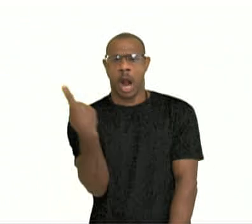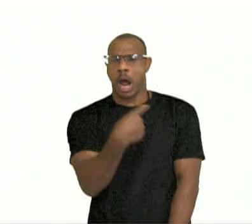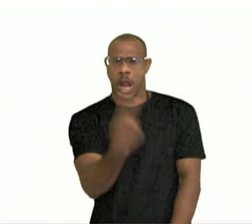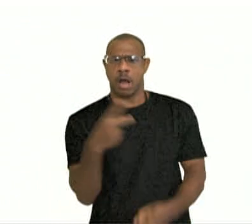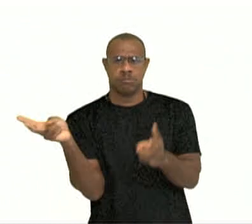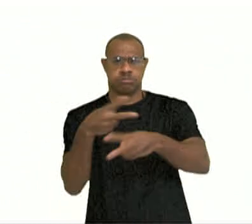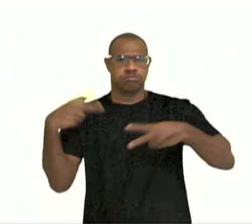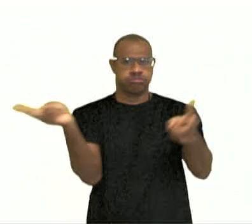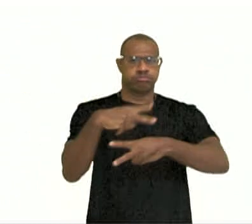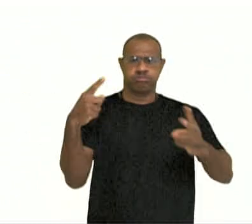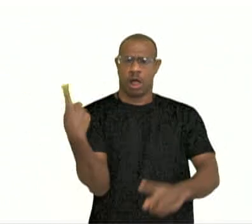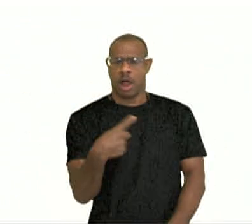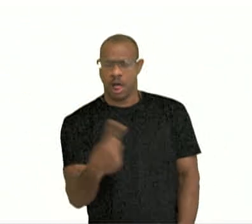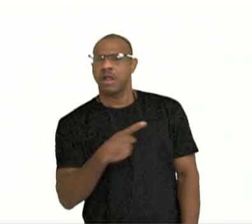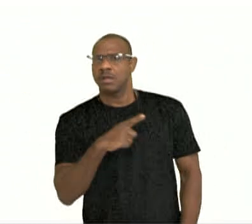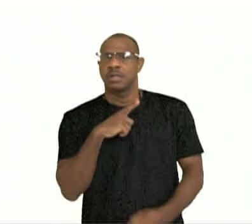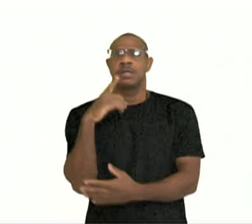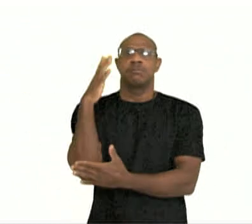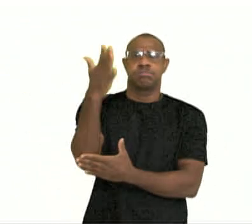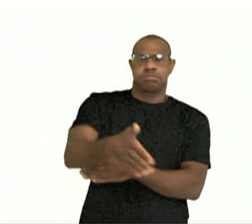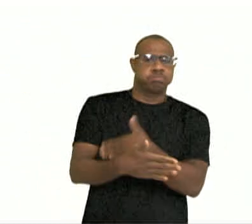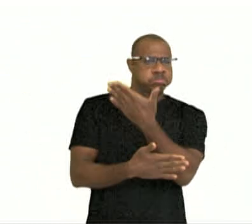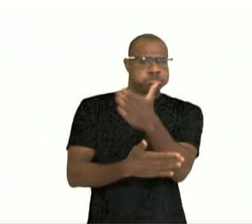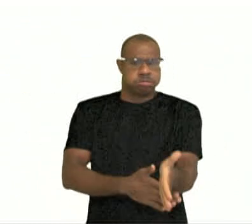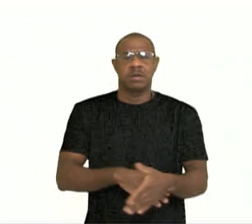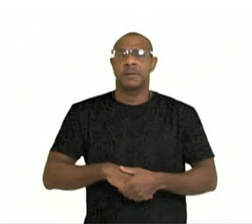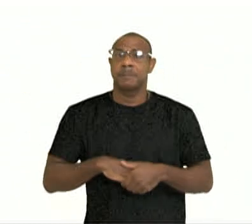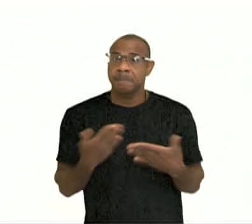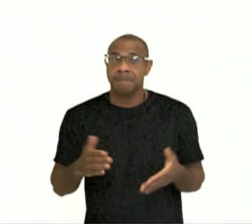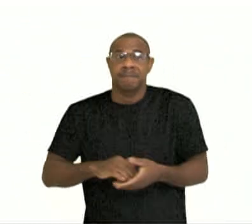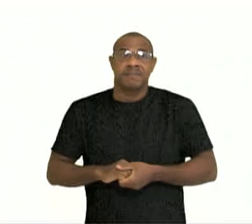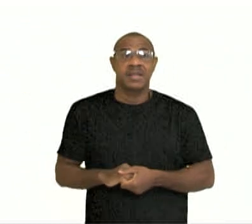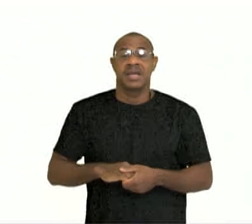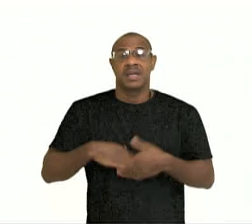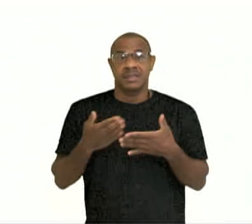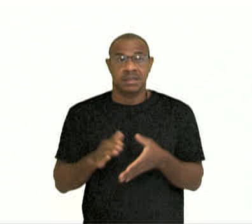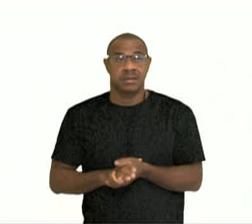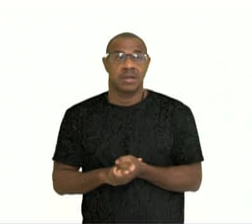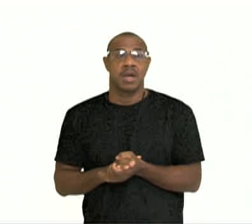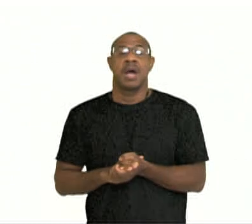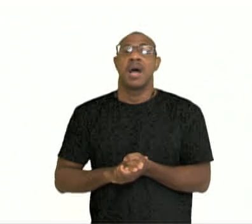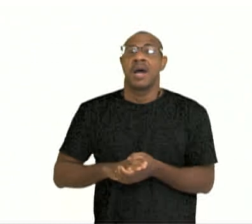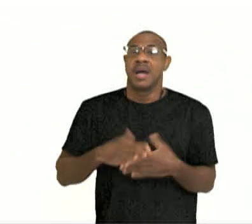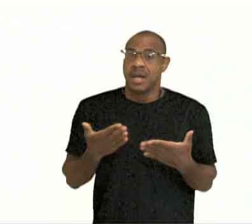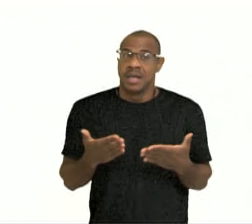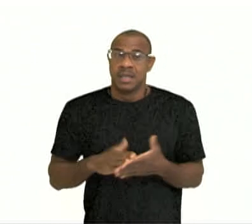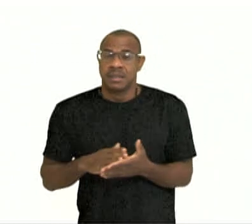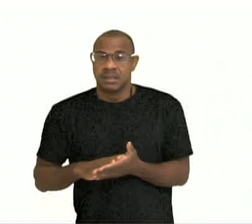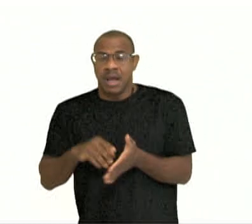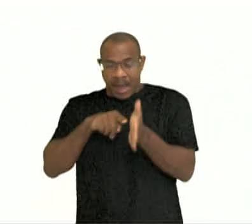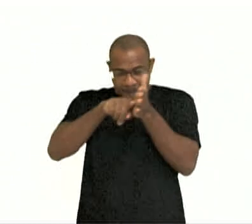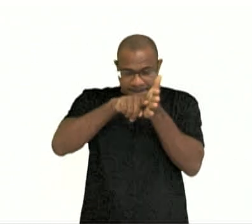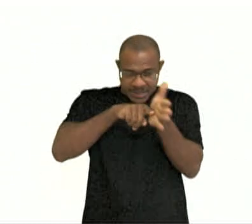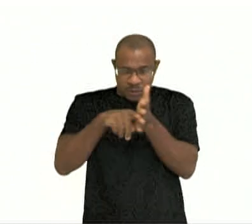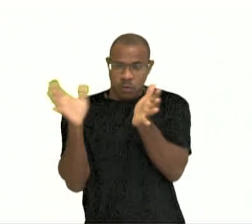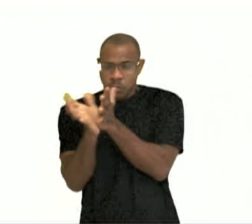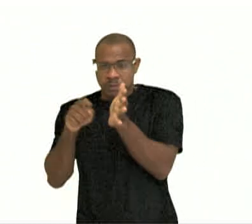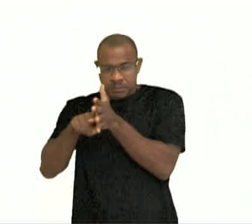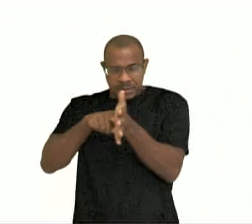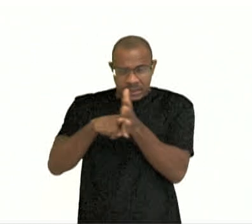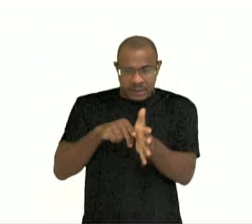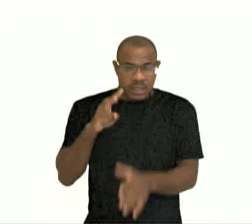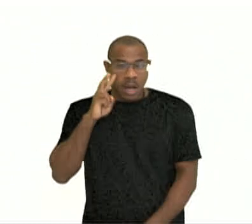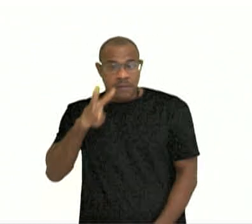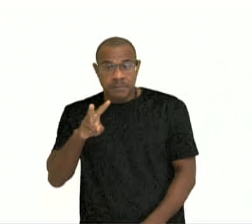hora, de acordo com o CIMEPAR. O Centro Nacional de Monitoramento e Alertas de Desastres Naturais,